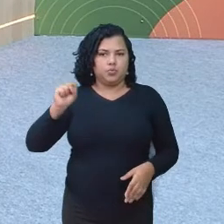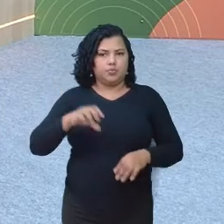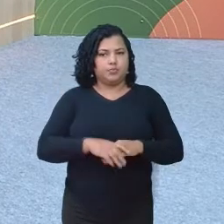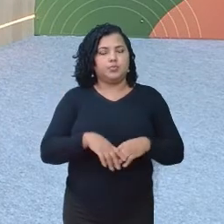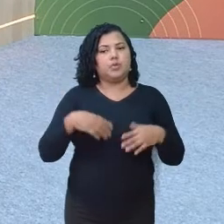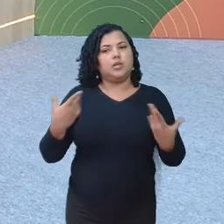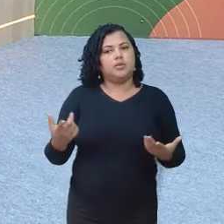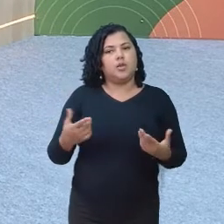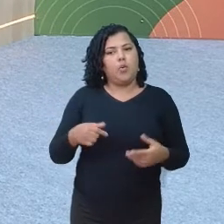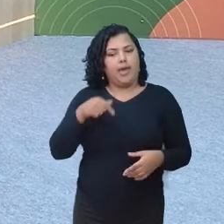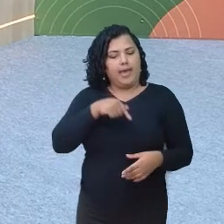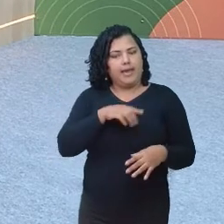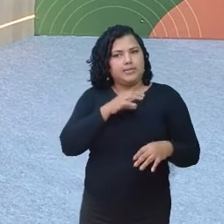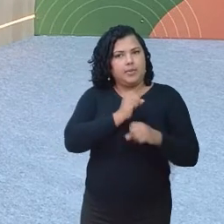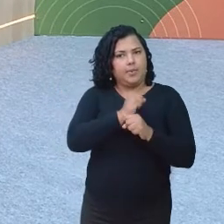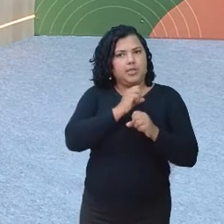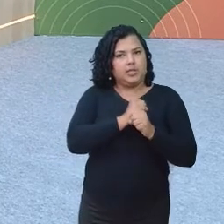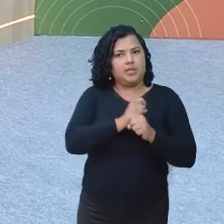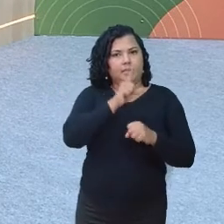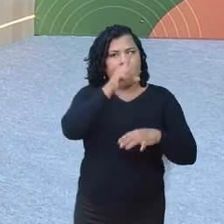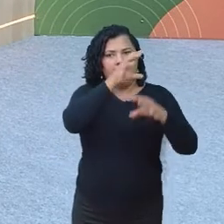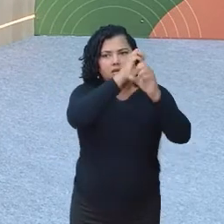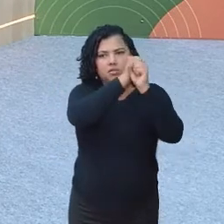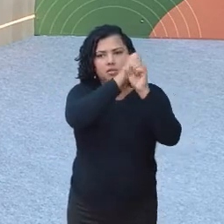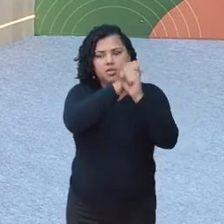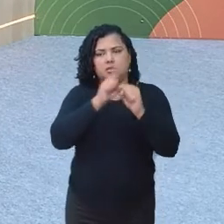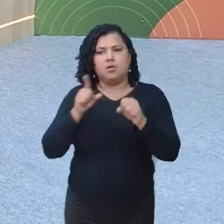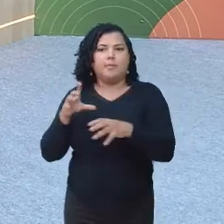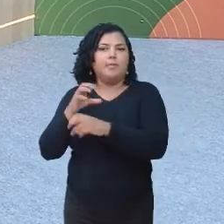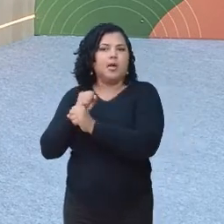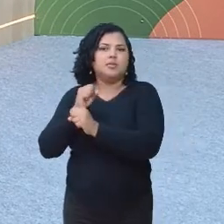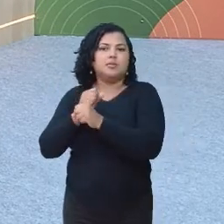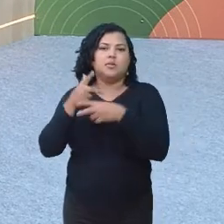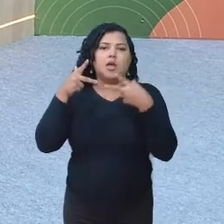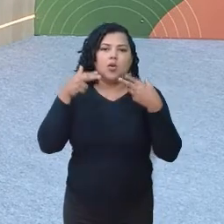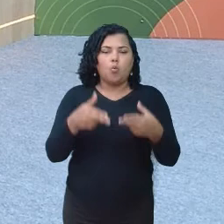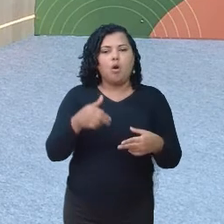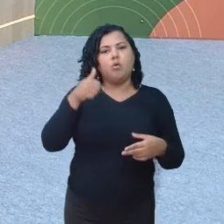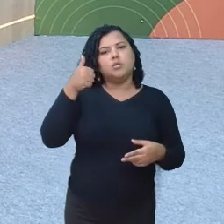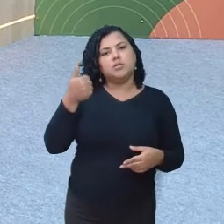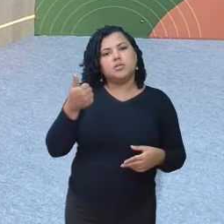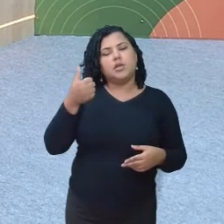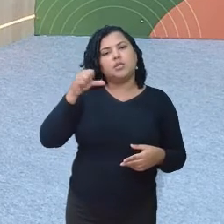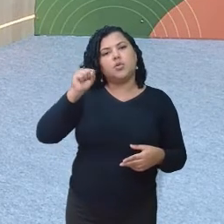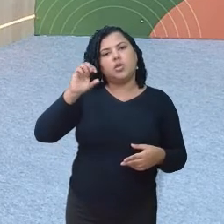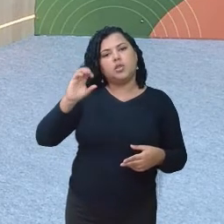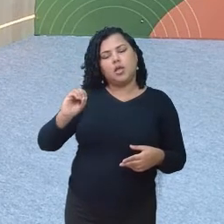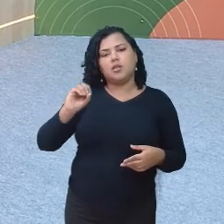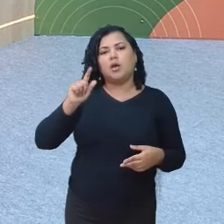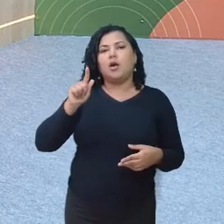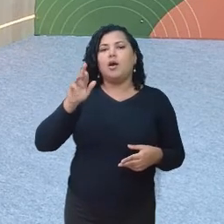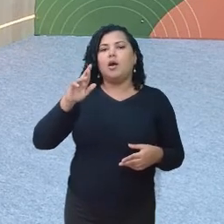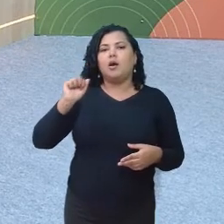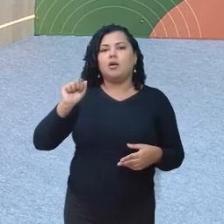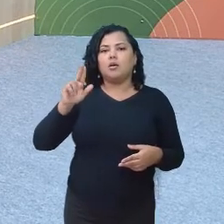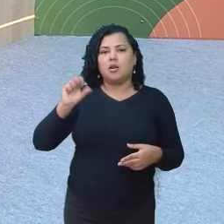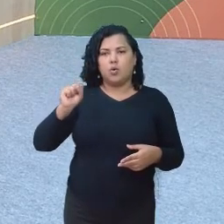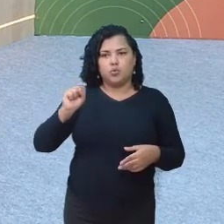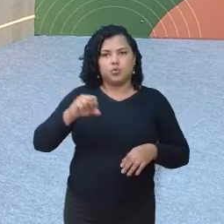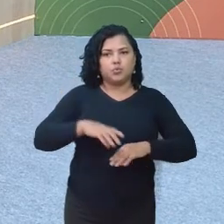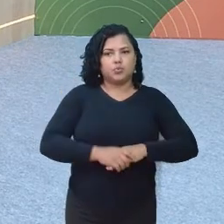a soma dessa medida aqui mais essa daqui resulta em 180 graus, o que eu